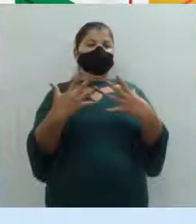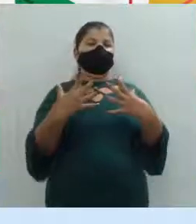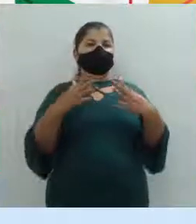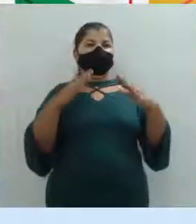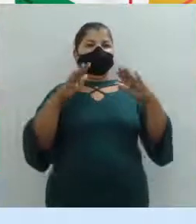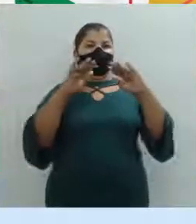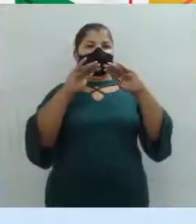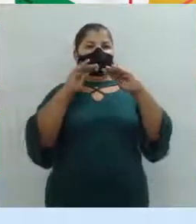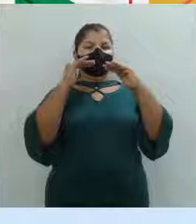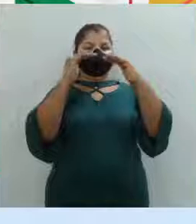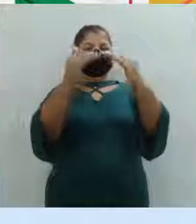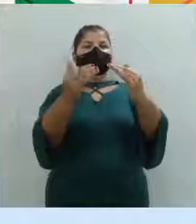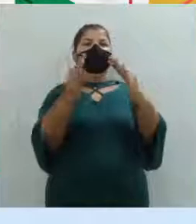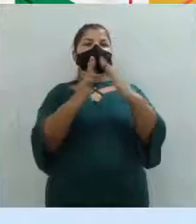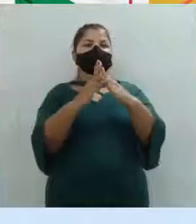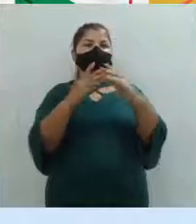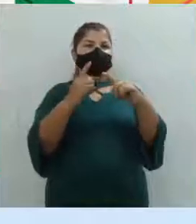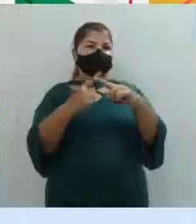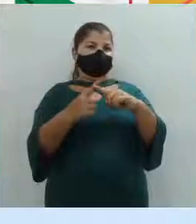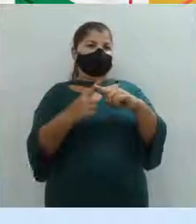né? Então,